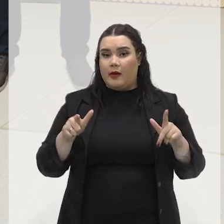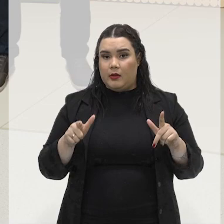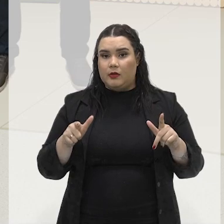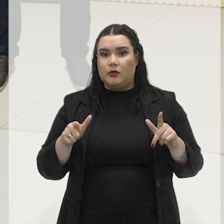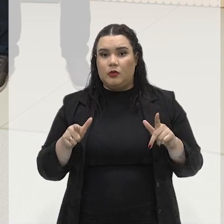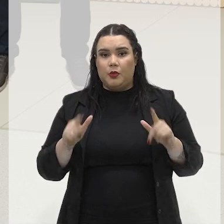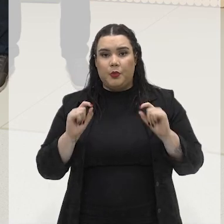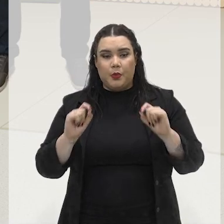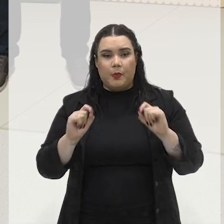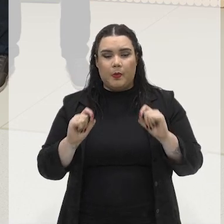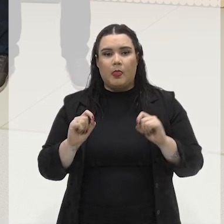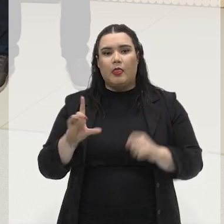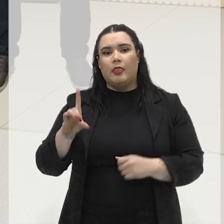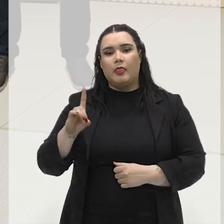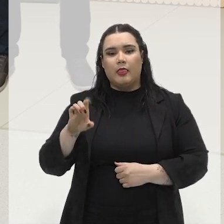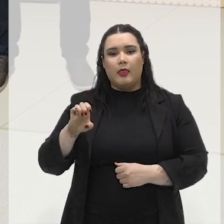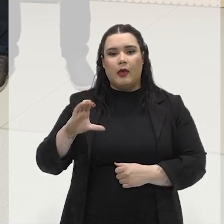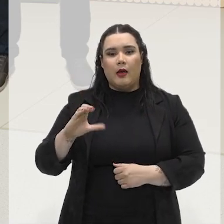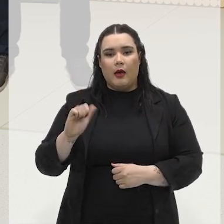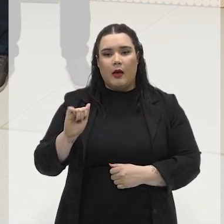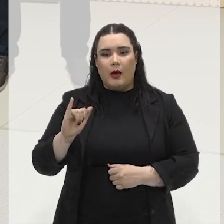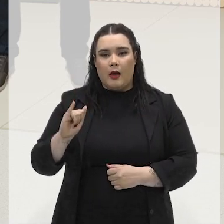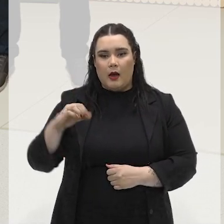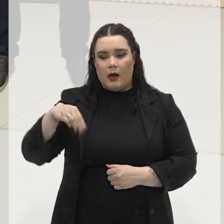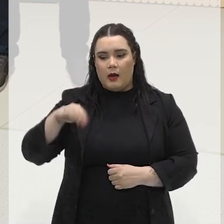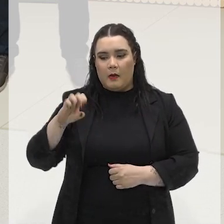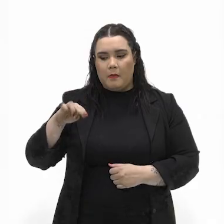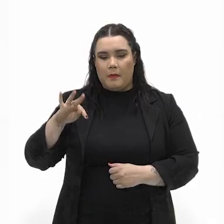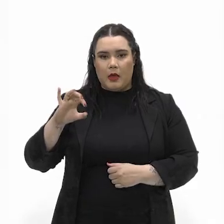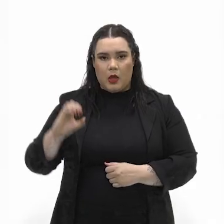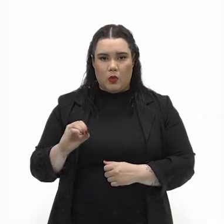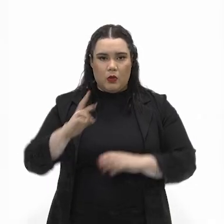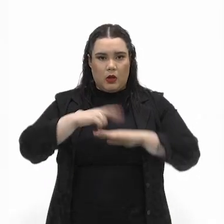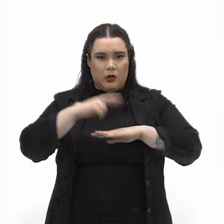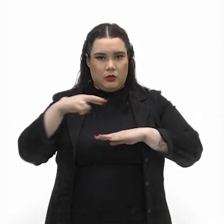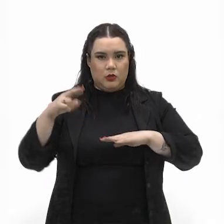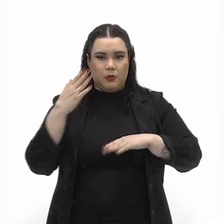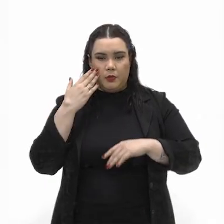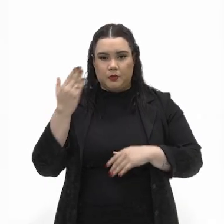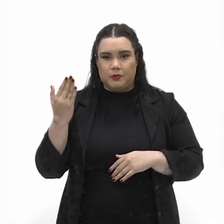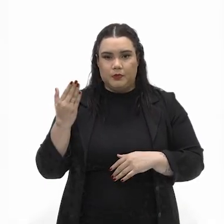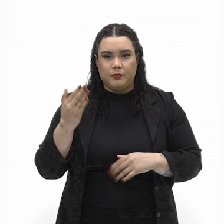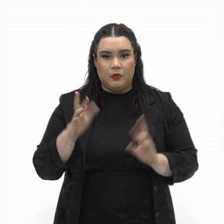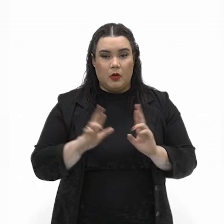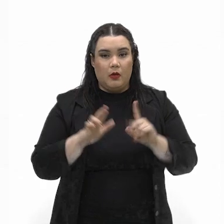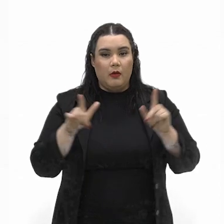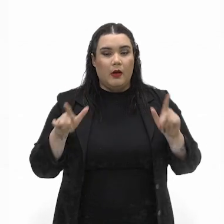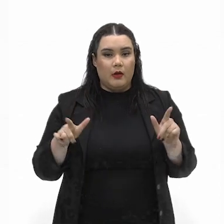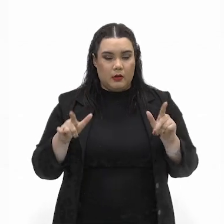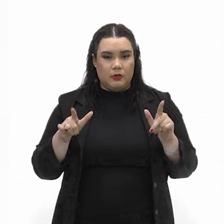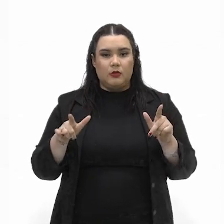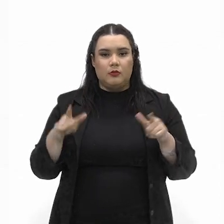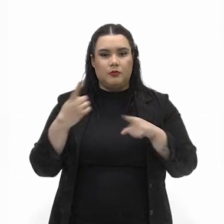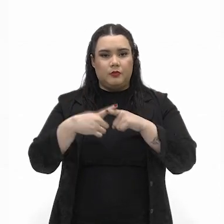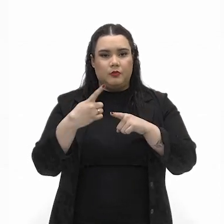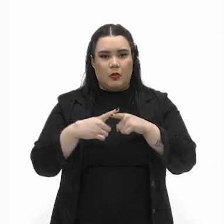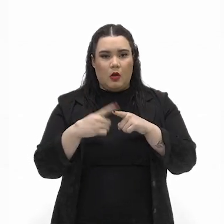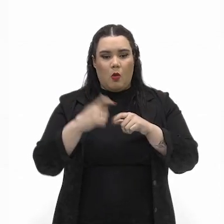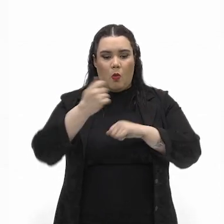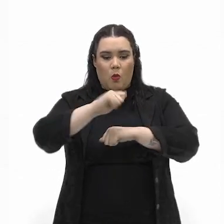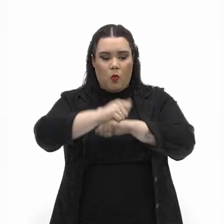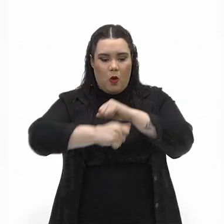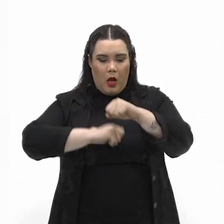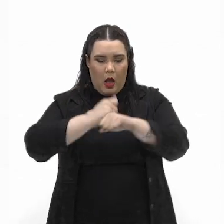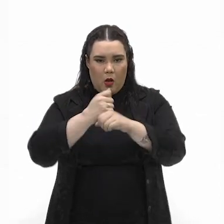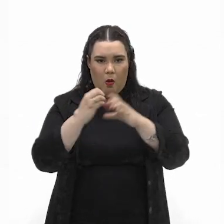no decaimento radioativo. O decaimento radioativo é o seguinte, ó. No decaimento radioativo, um átomo, ele se desintegra, tá,